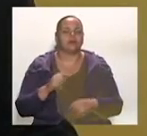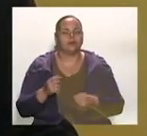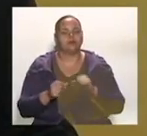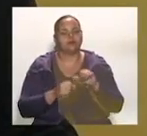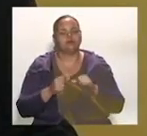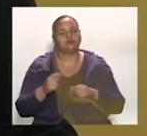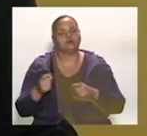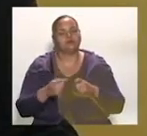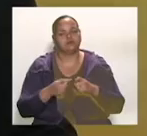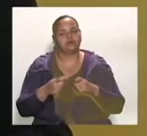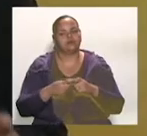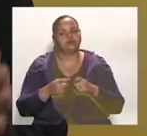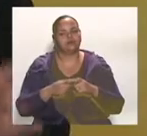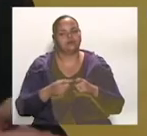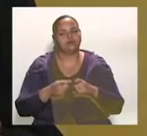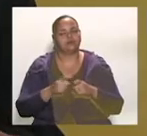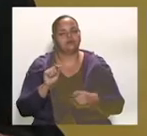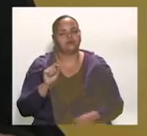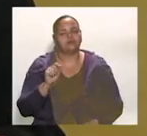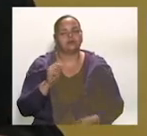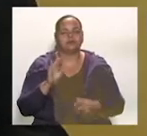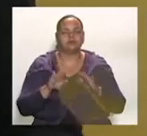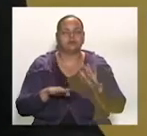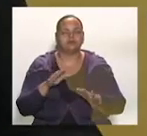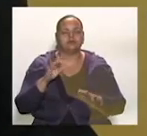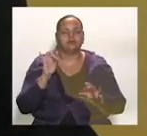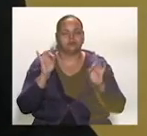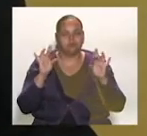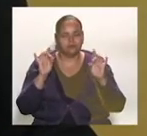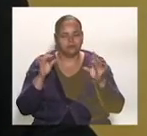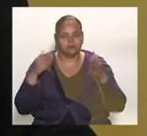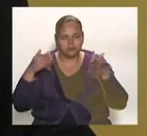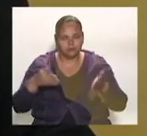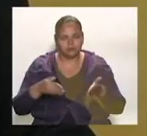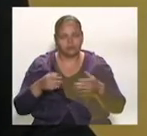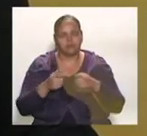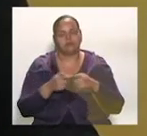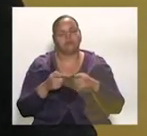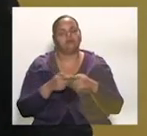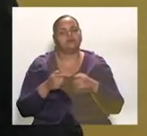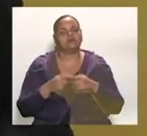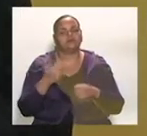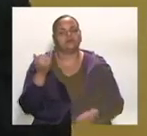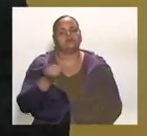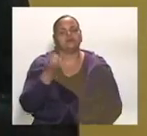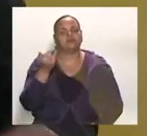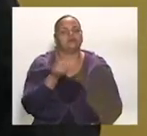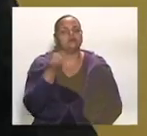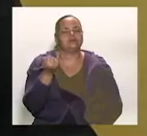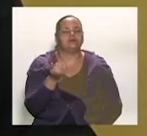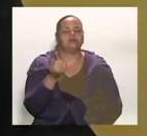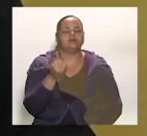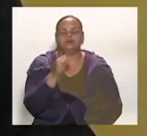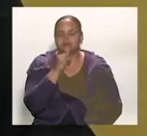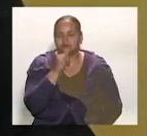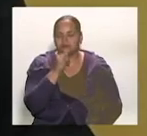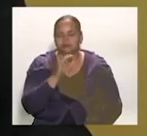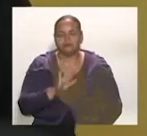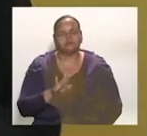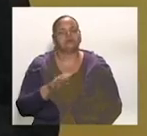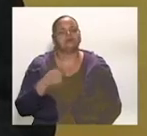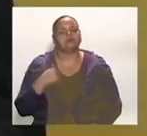particular, uma agilidade maior nas definições. Eu me transponho para a medicina.